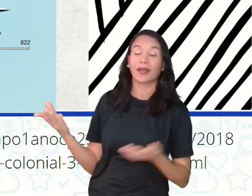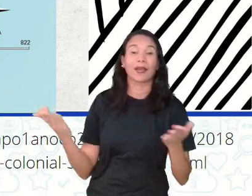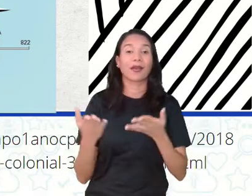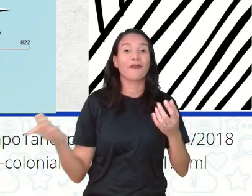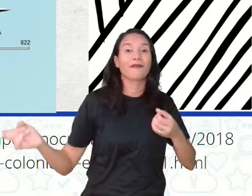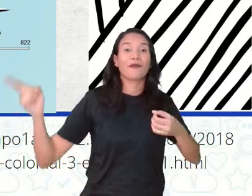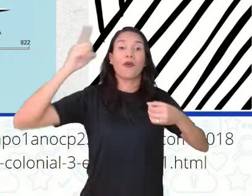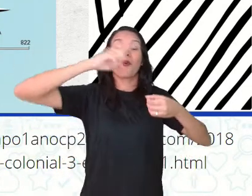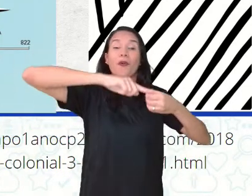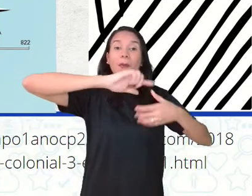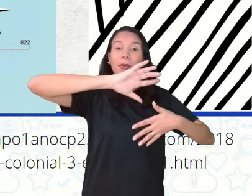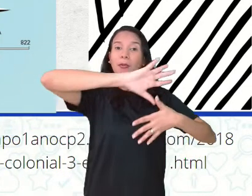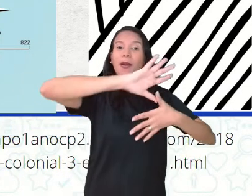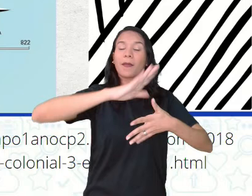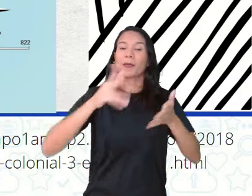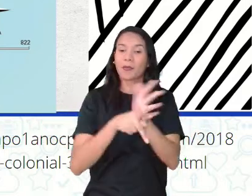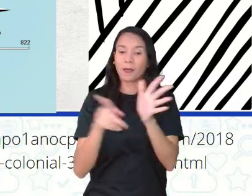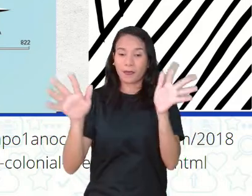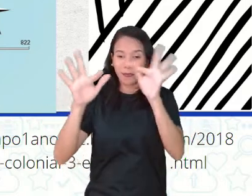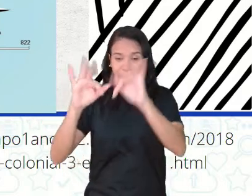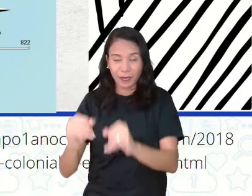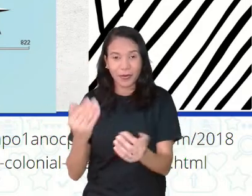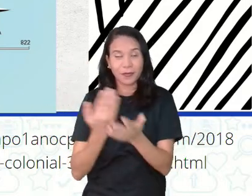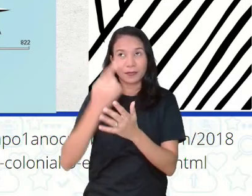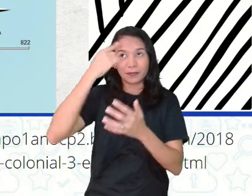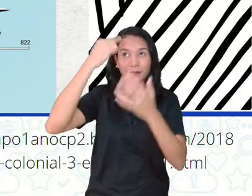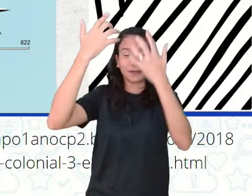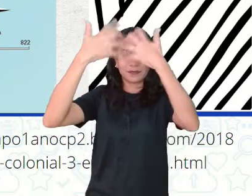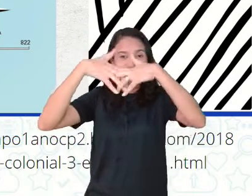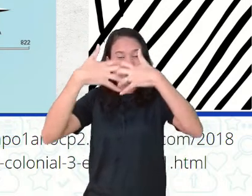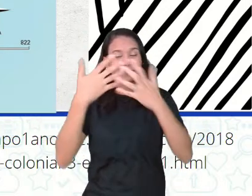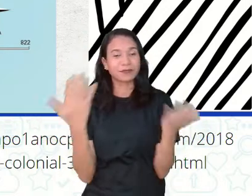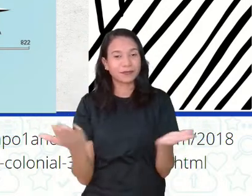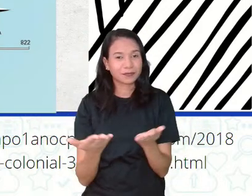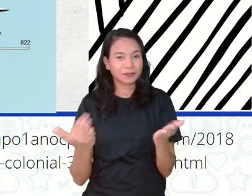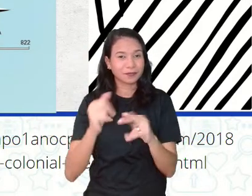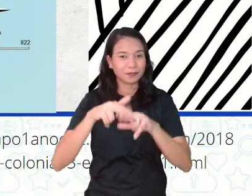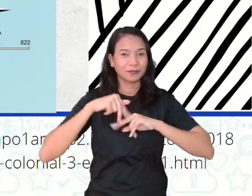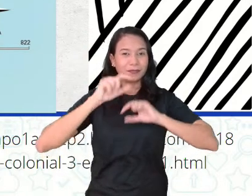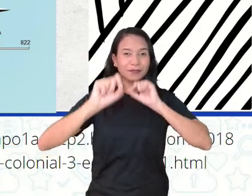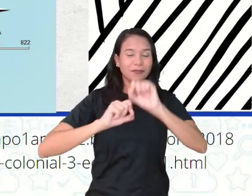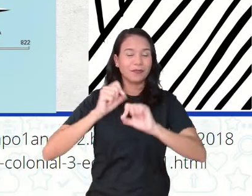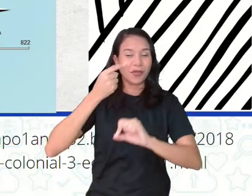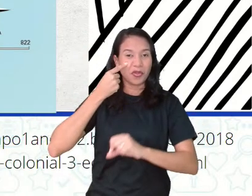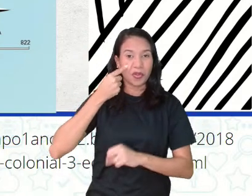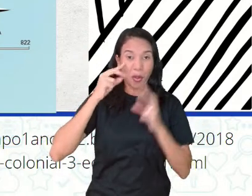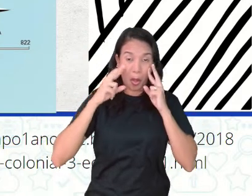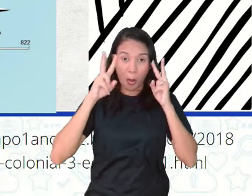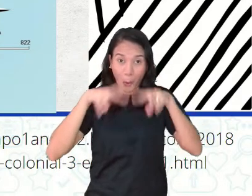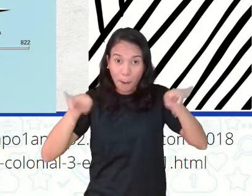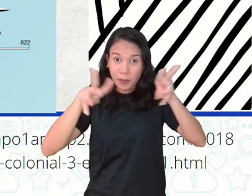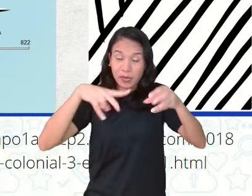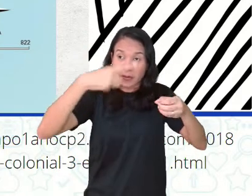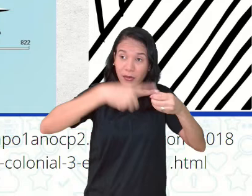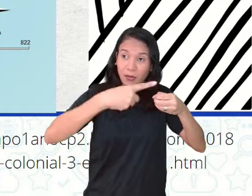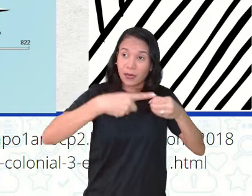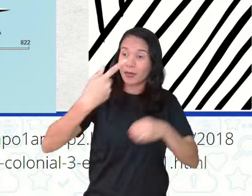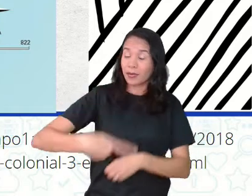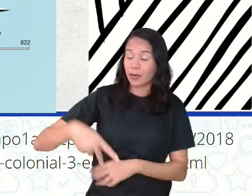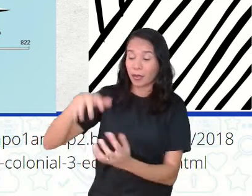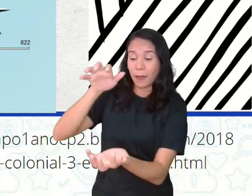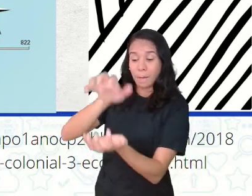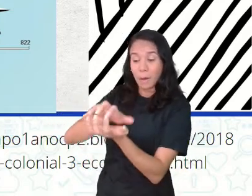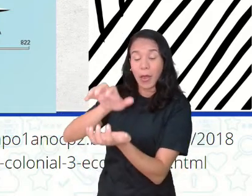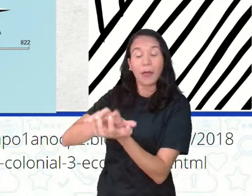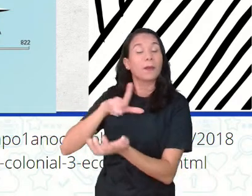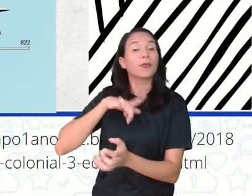para o nosso mapa, já finalizando a nossa reflexão de hoje, né, a gente consegue ver aqui, ó, no interior de Pernambuco, a